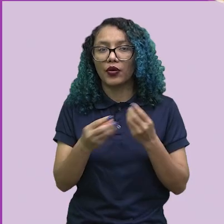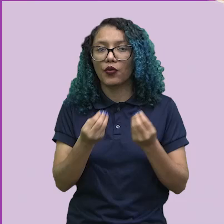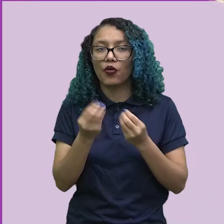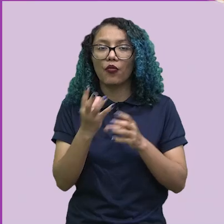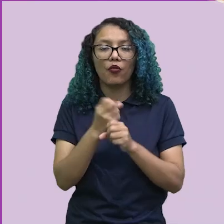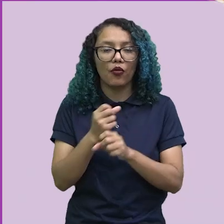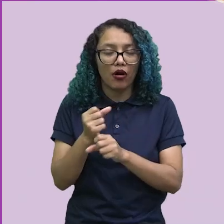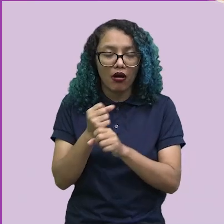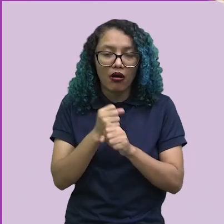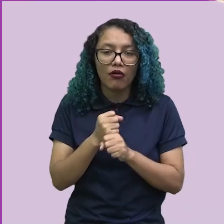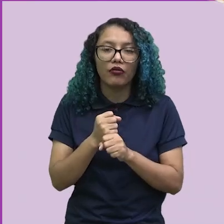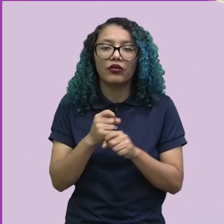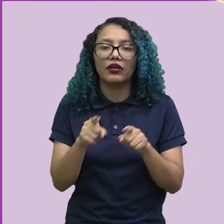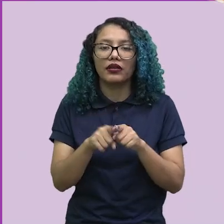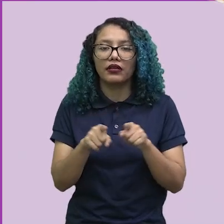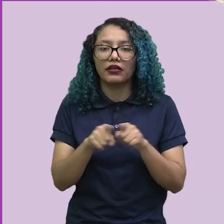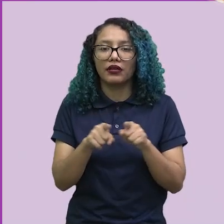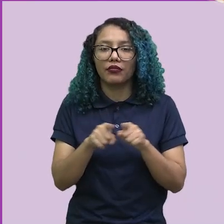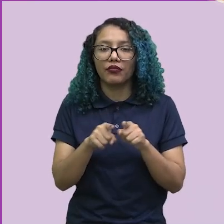são calculados,